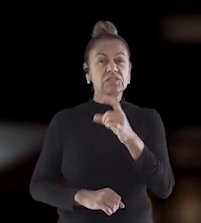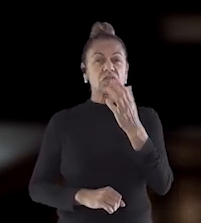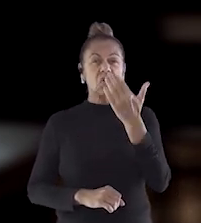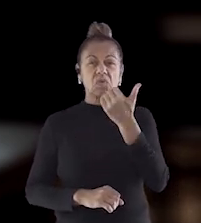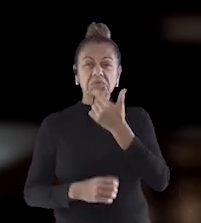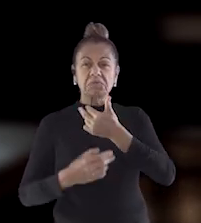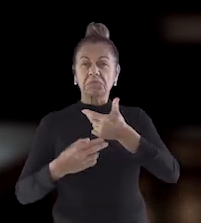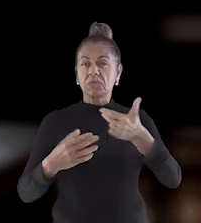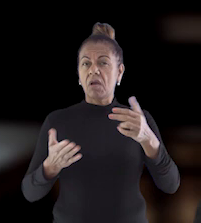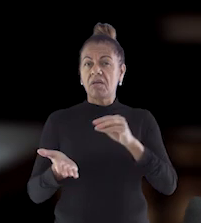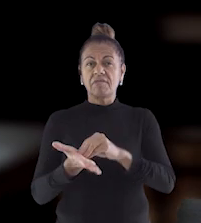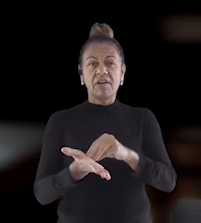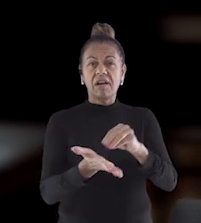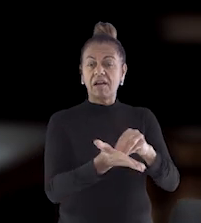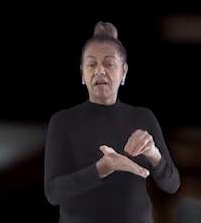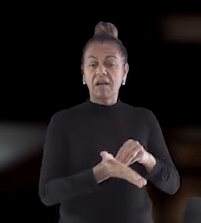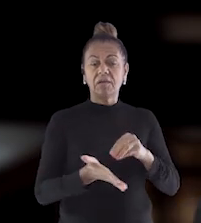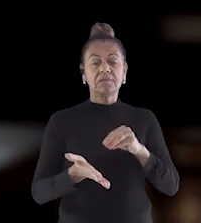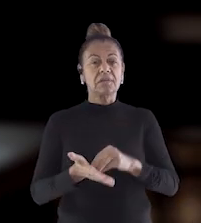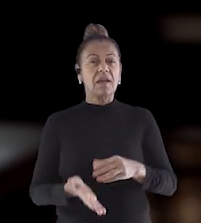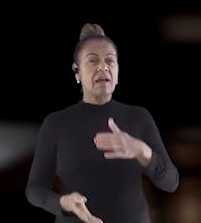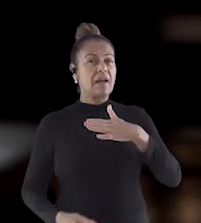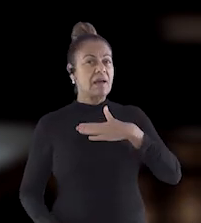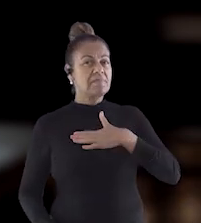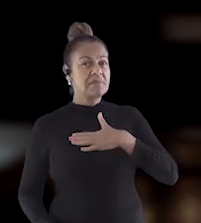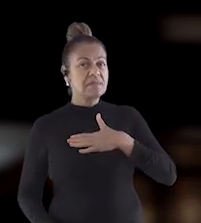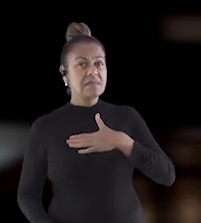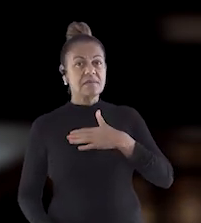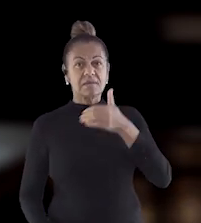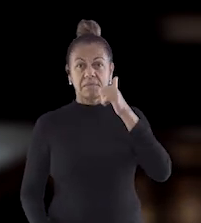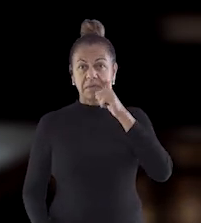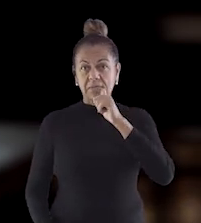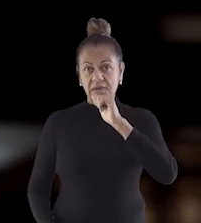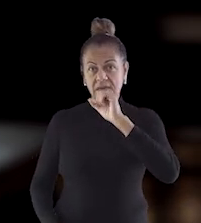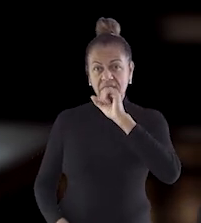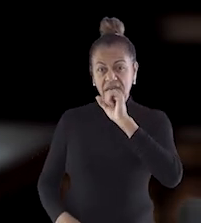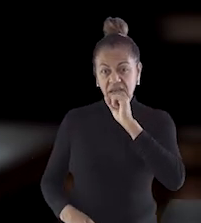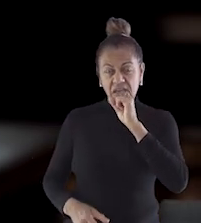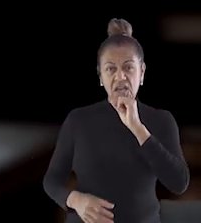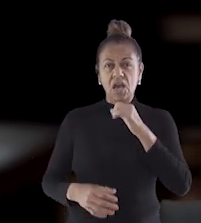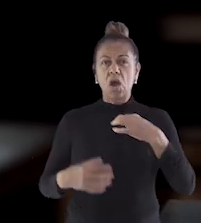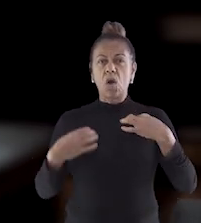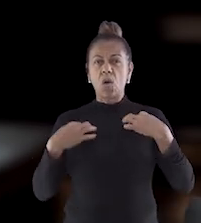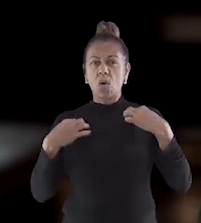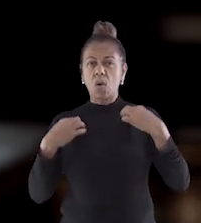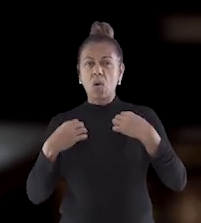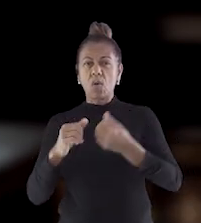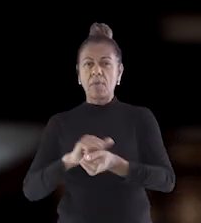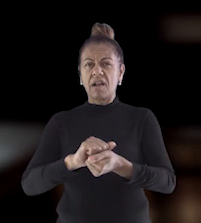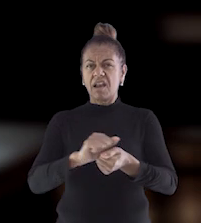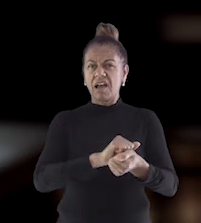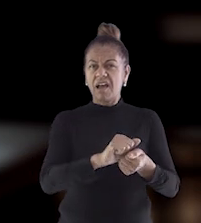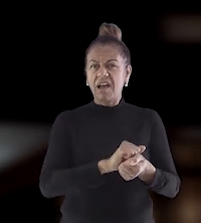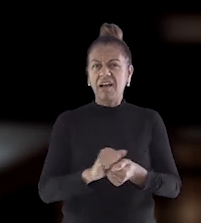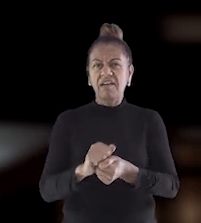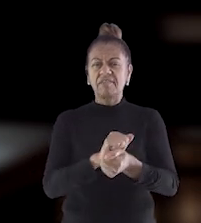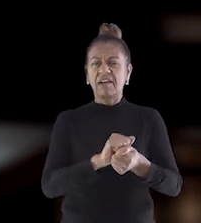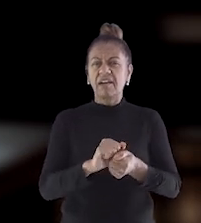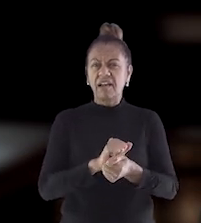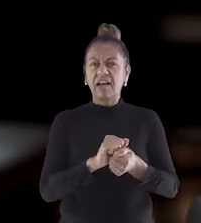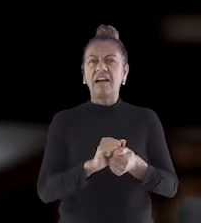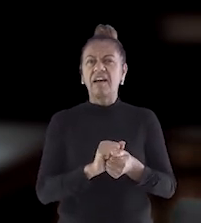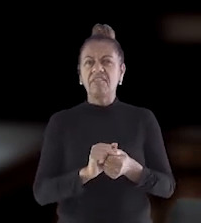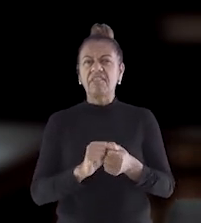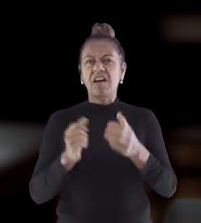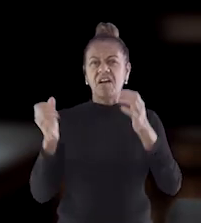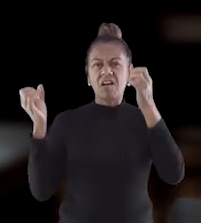mãe, ela lavava roupa para fora. Eu me lembro muito bem que ela lavava 15 trouxas de roupa para